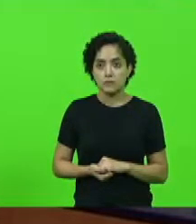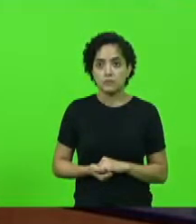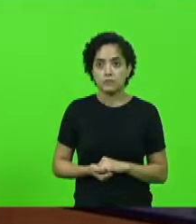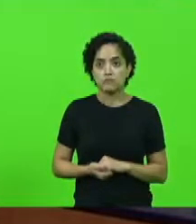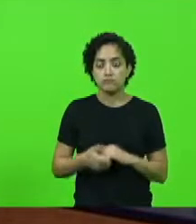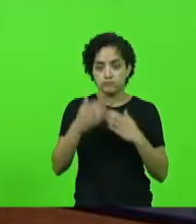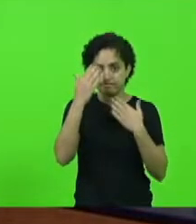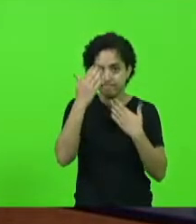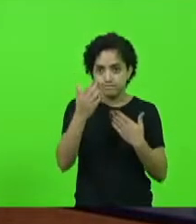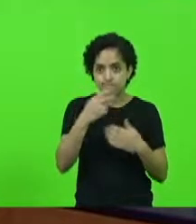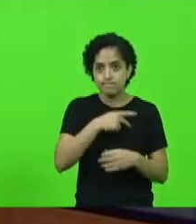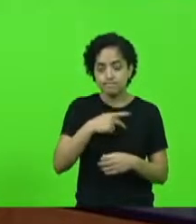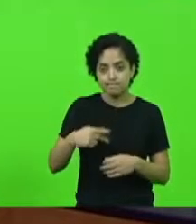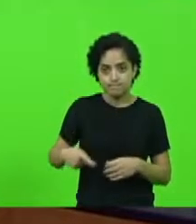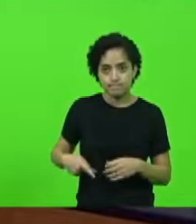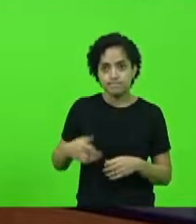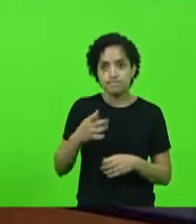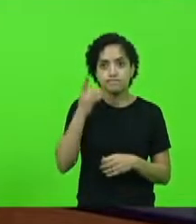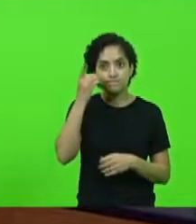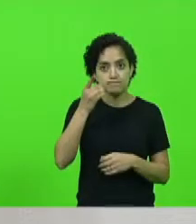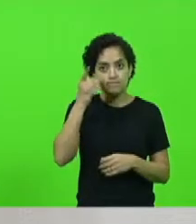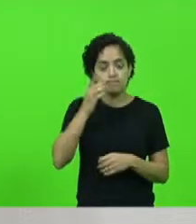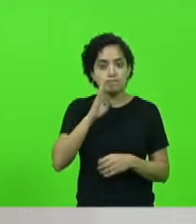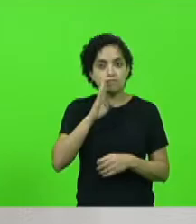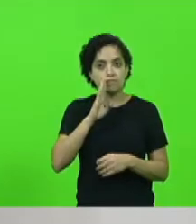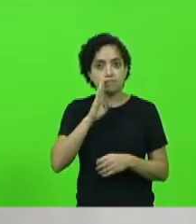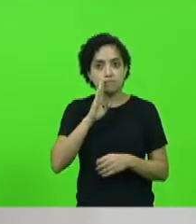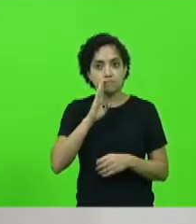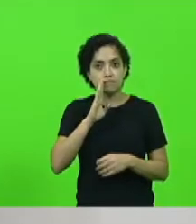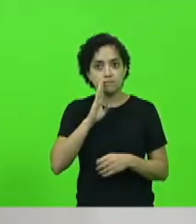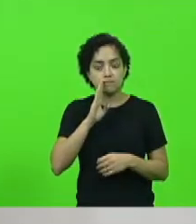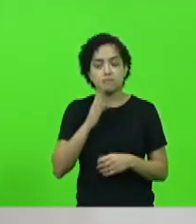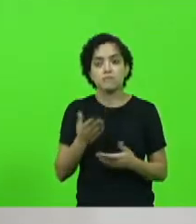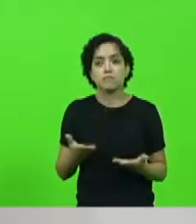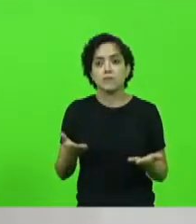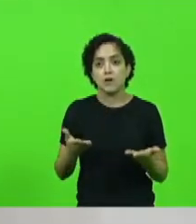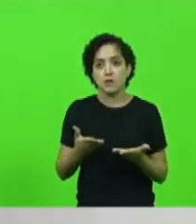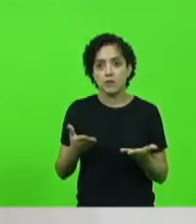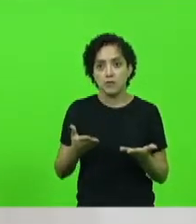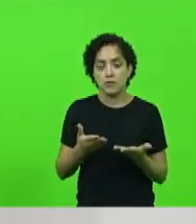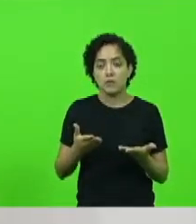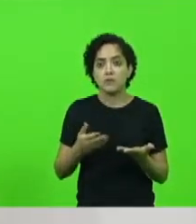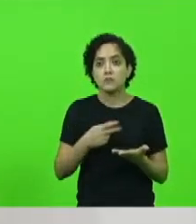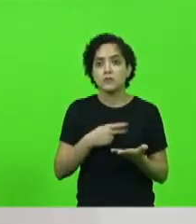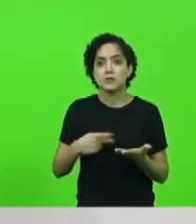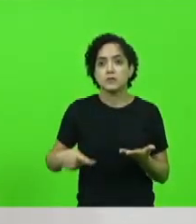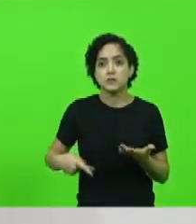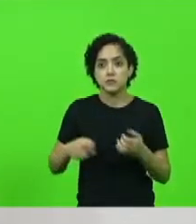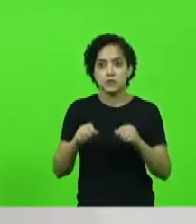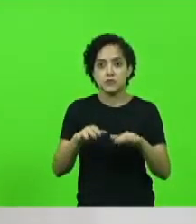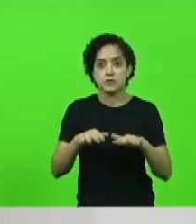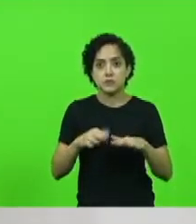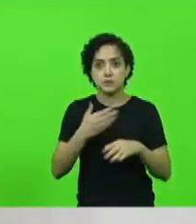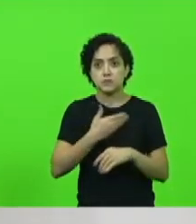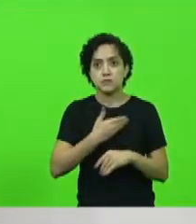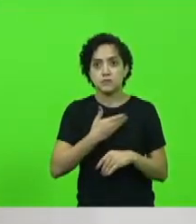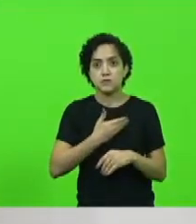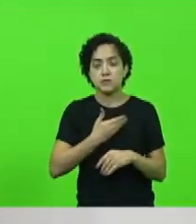Obrigado, deputado Berlanda, presidindo a sessão, nosso amigo.